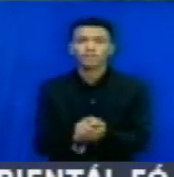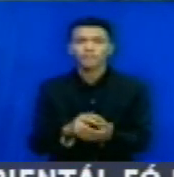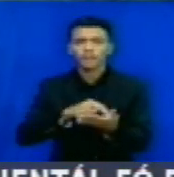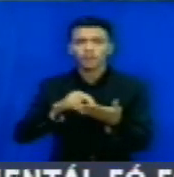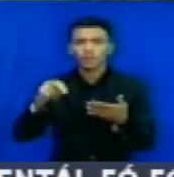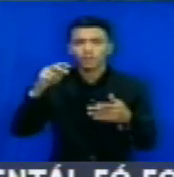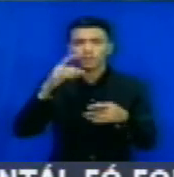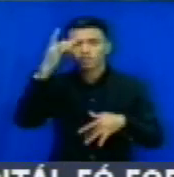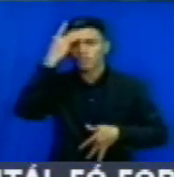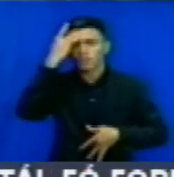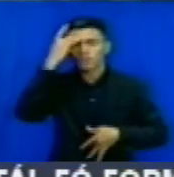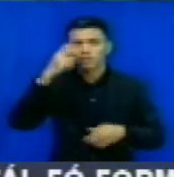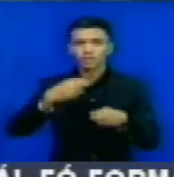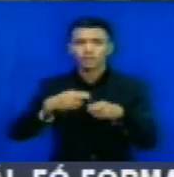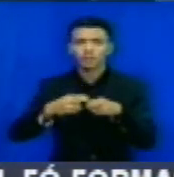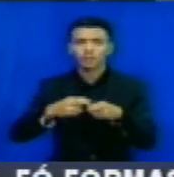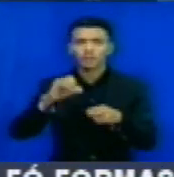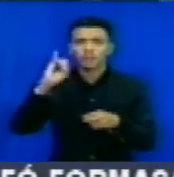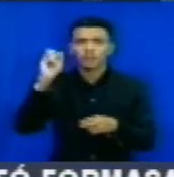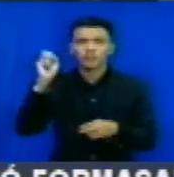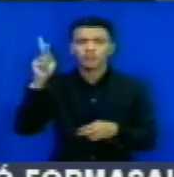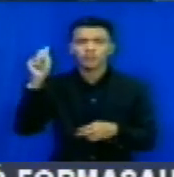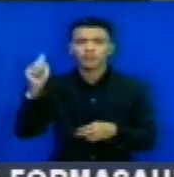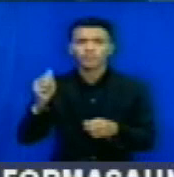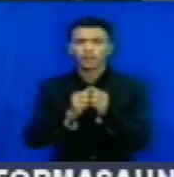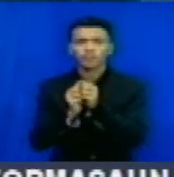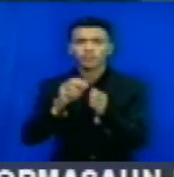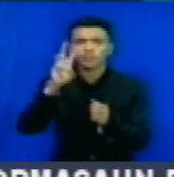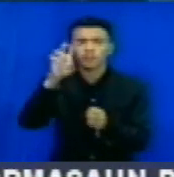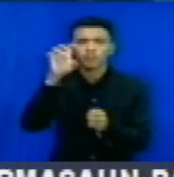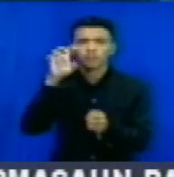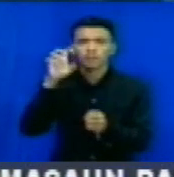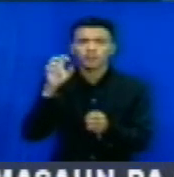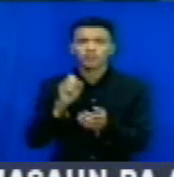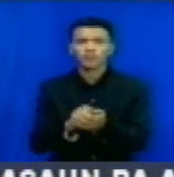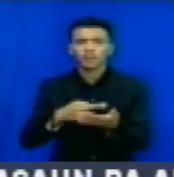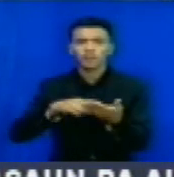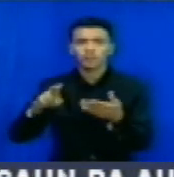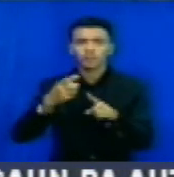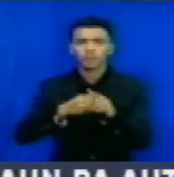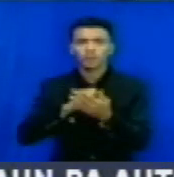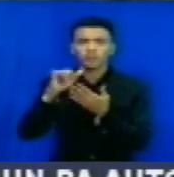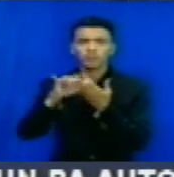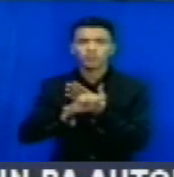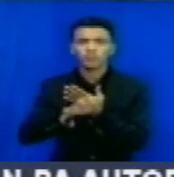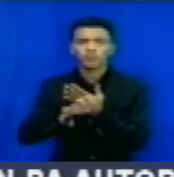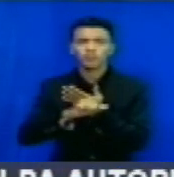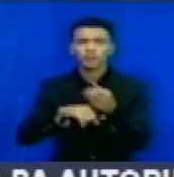Número paciente nebe sofre moras infecção respiratória hamutu kriungnen resine, resiste a fulan zunho